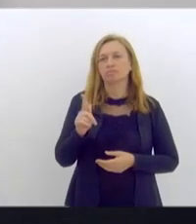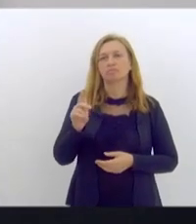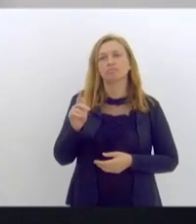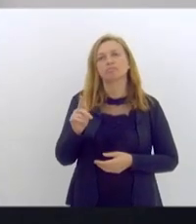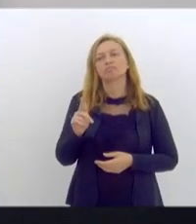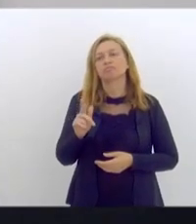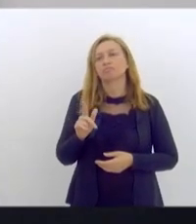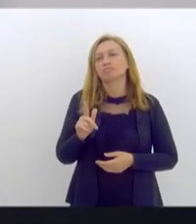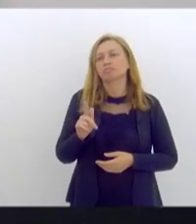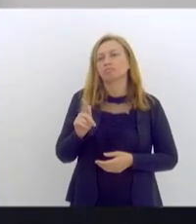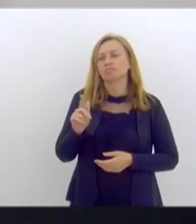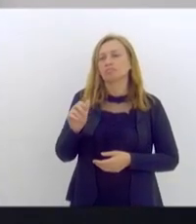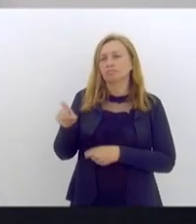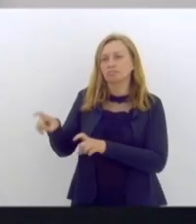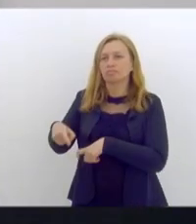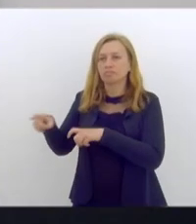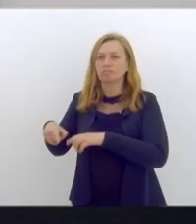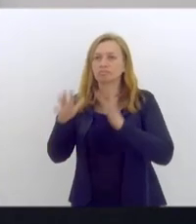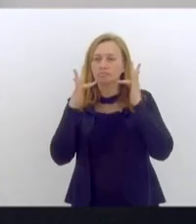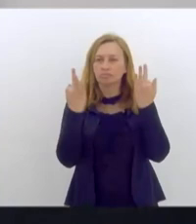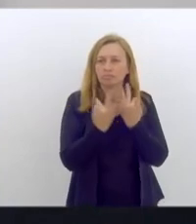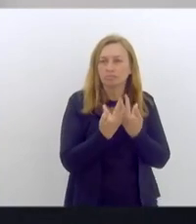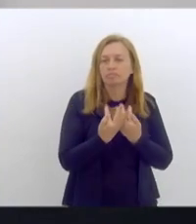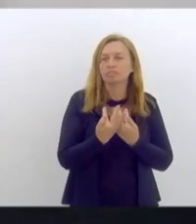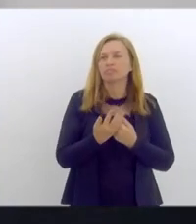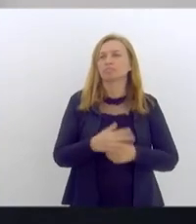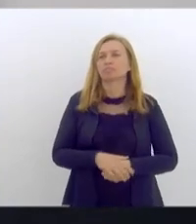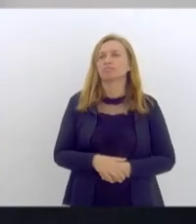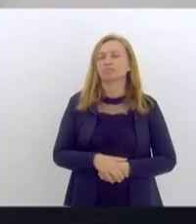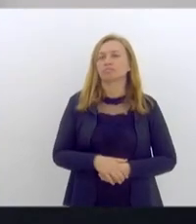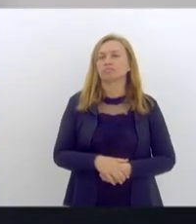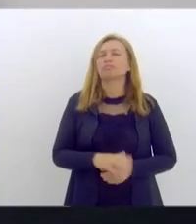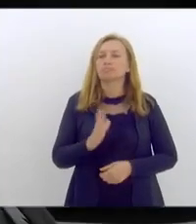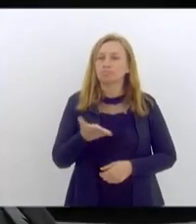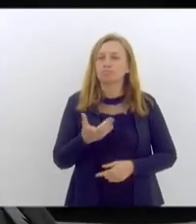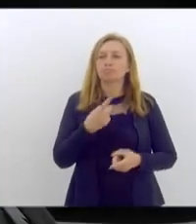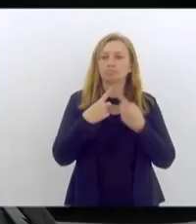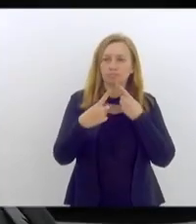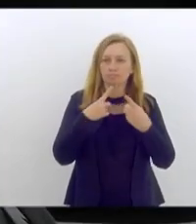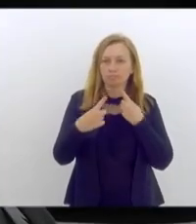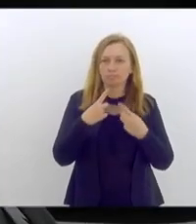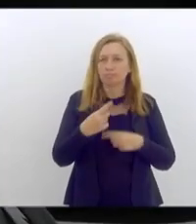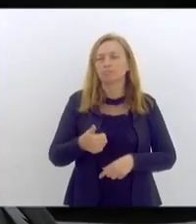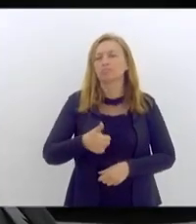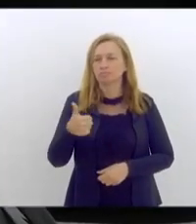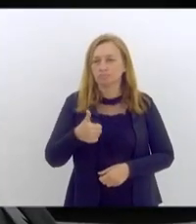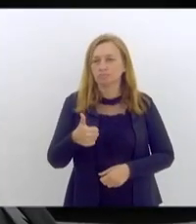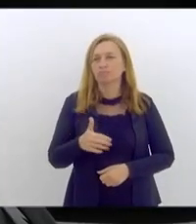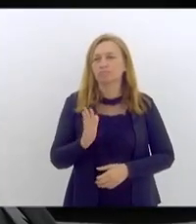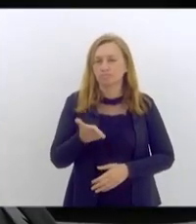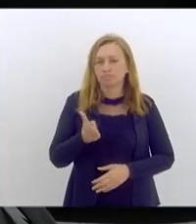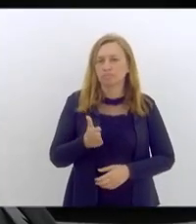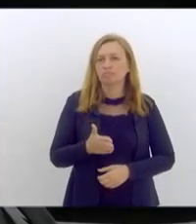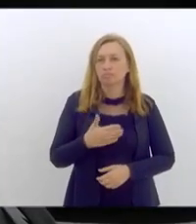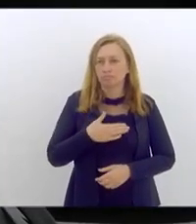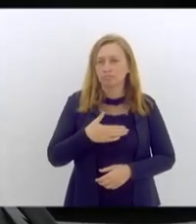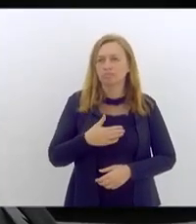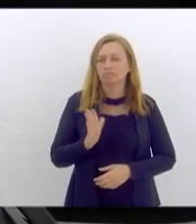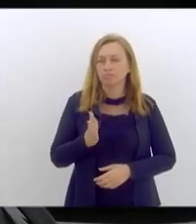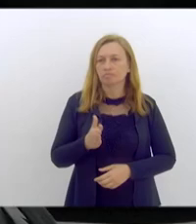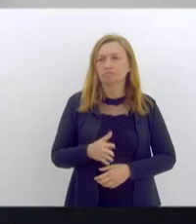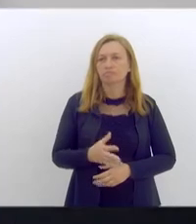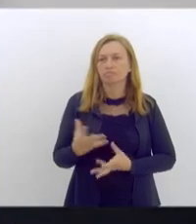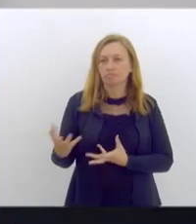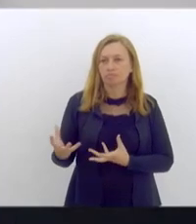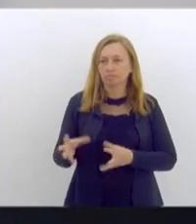e entrou lá Agricultura Familiar que já tá discutida a primeira a primeira minha porque tá